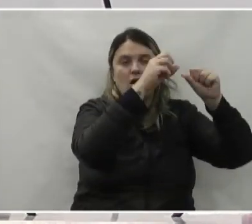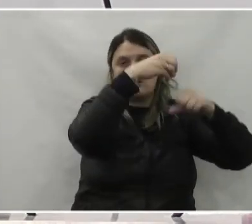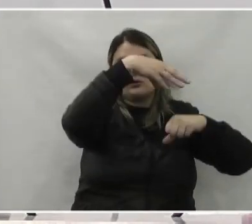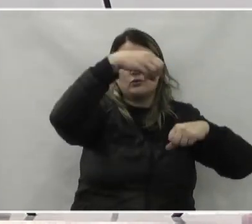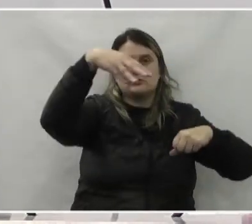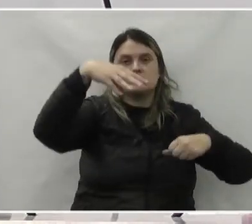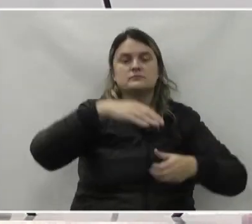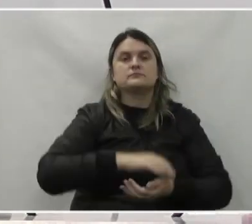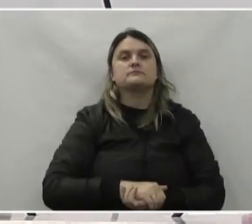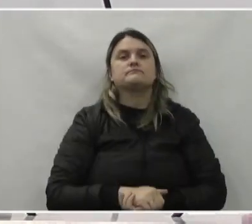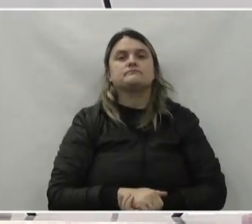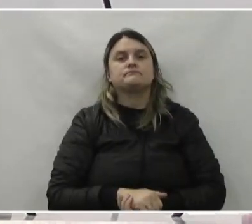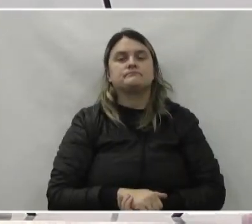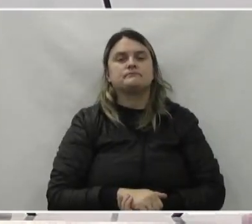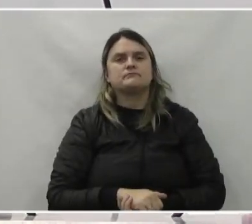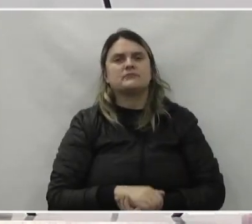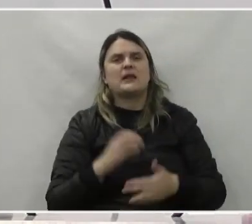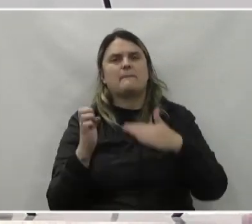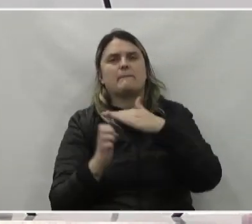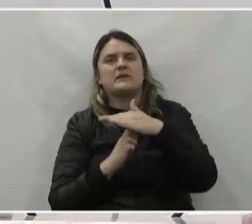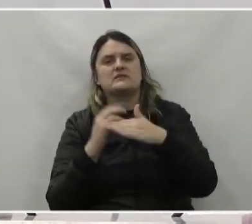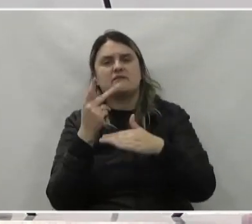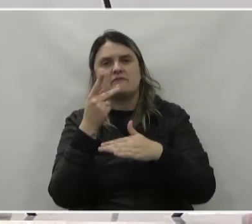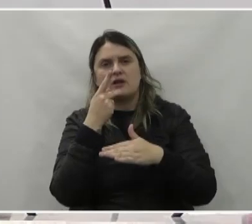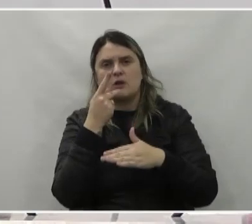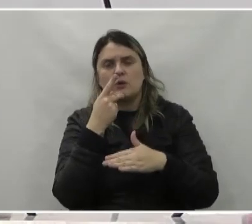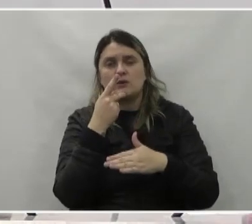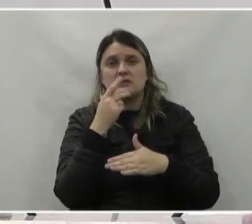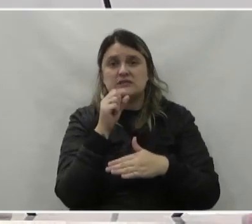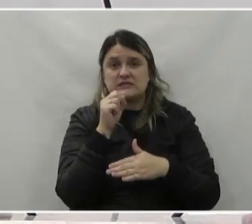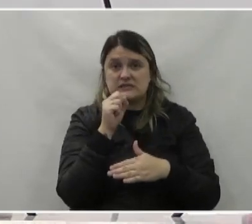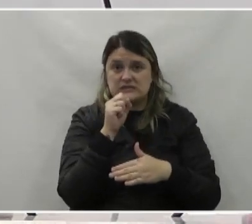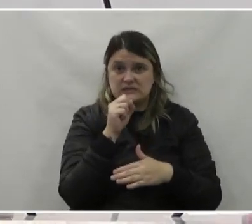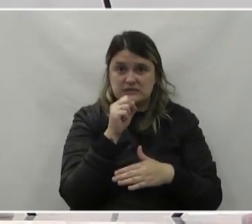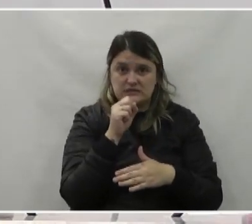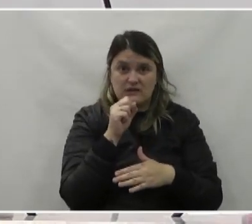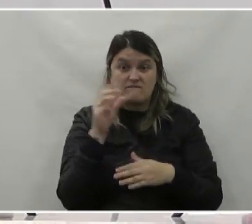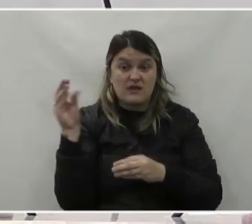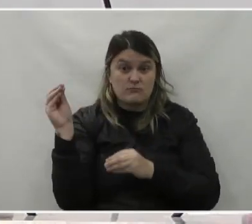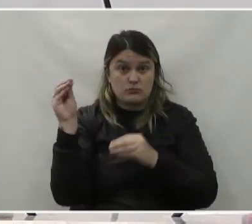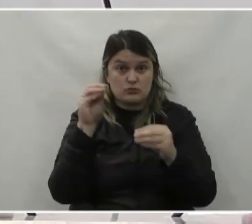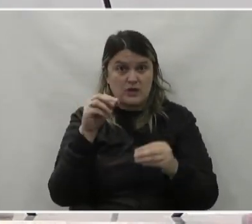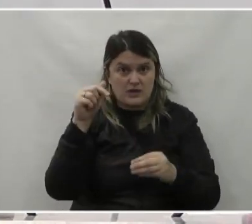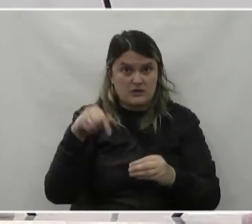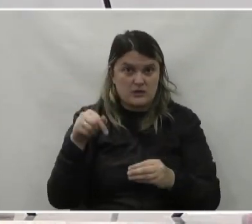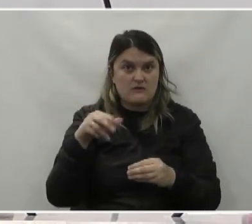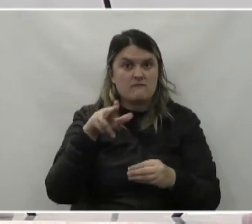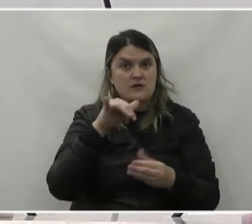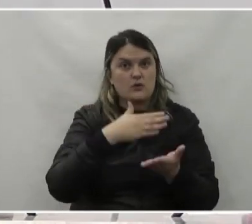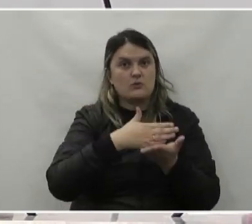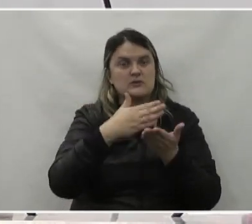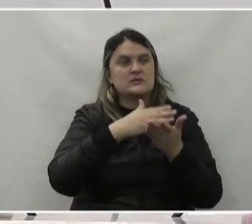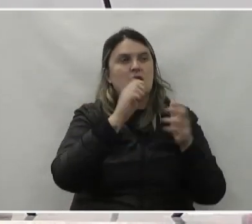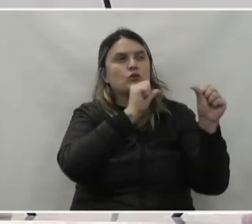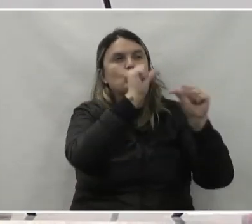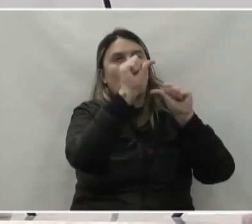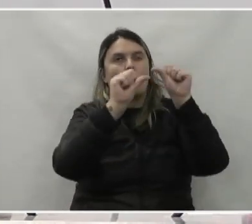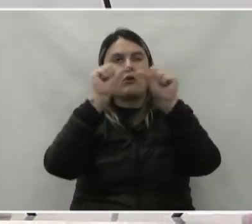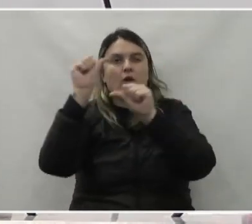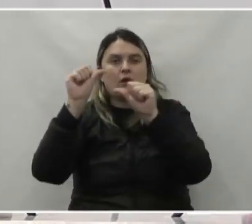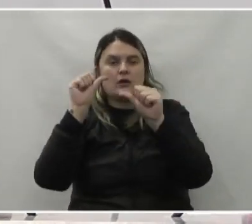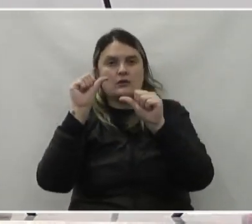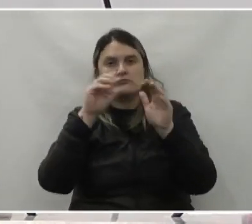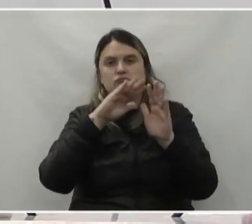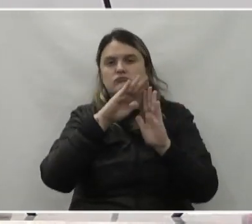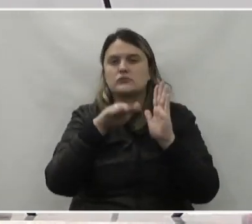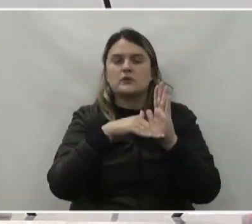nossa cidade. A empresa falou que assim que se instalar no município e começar as trocas das luminárias,